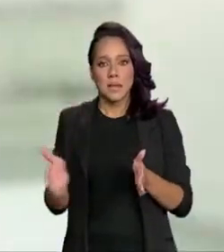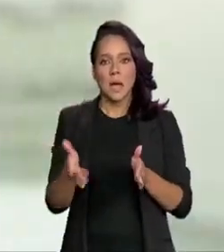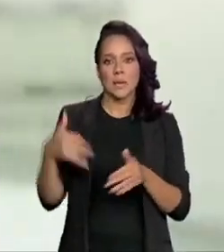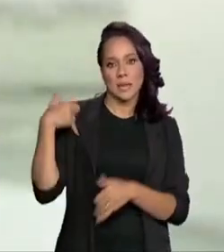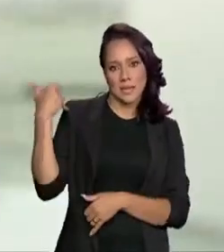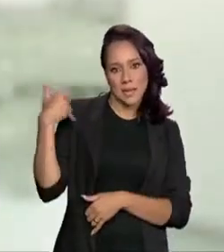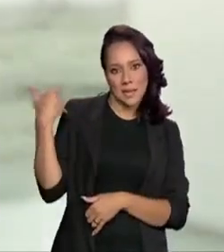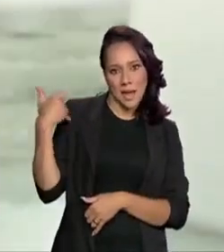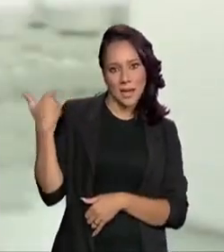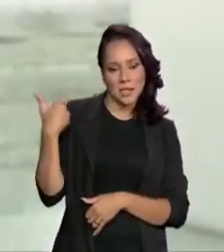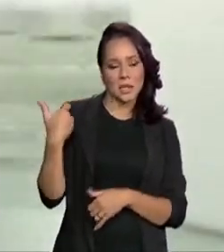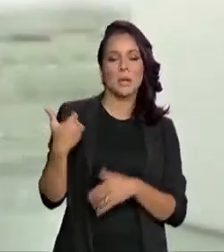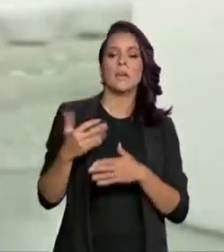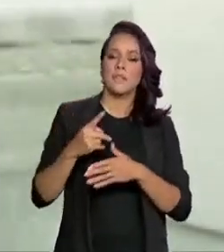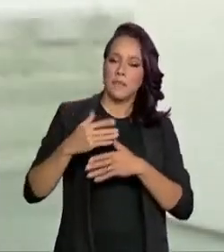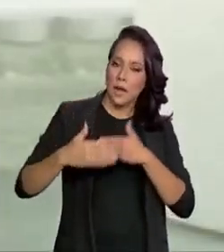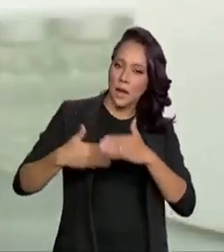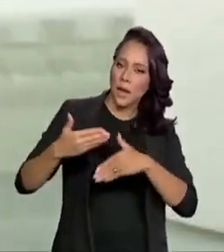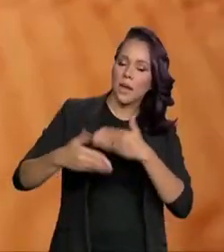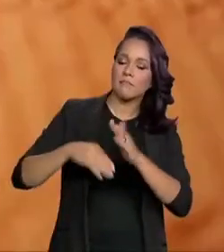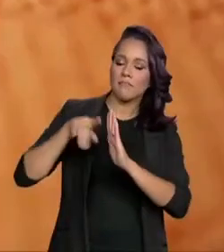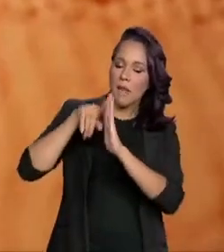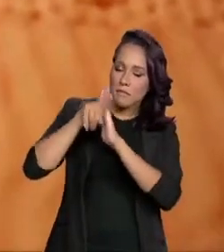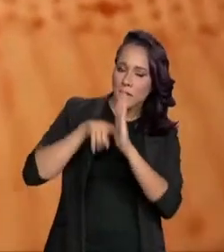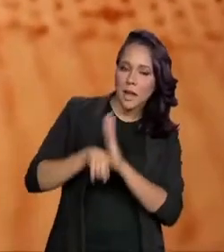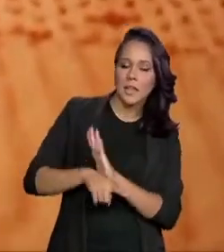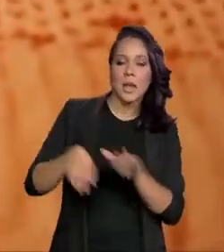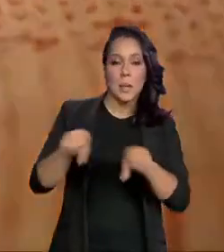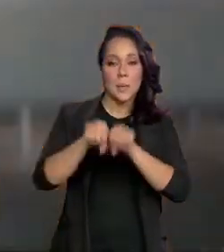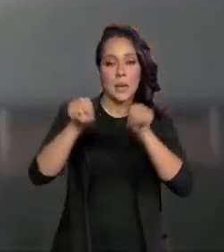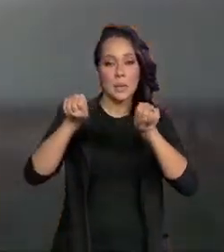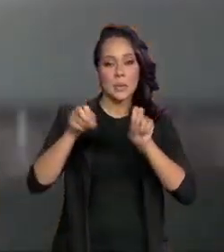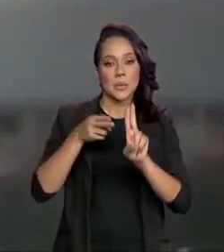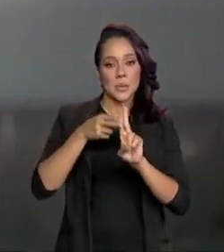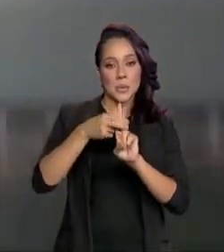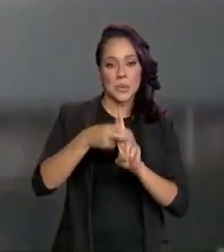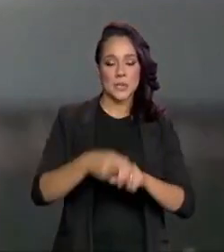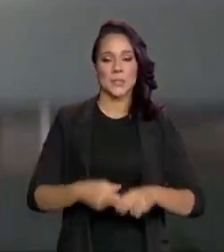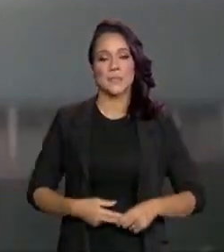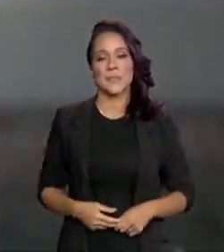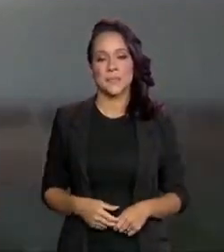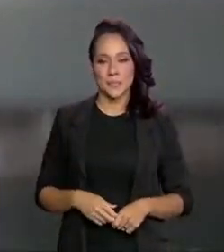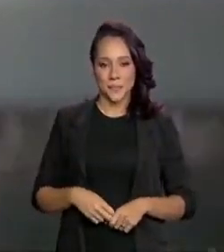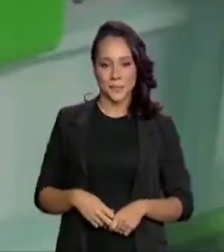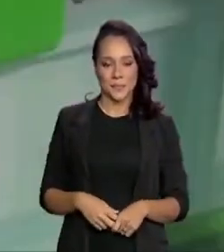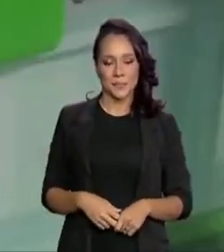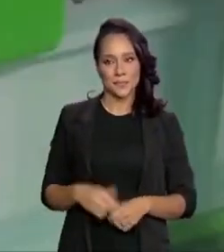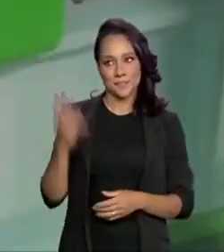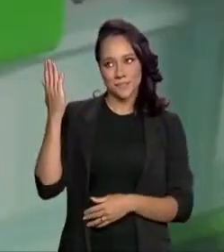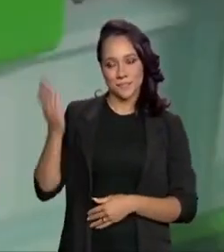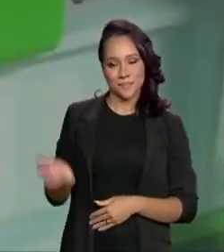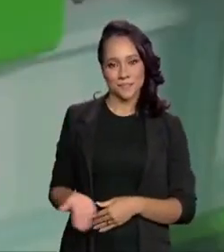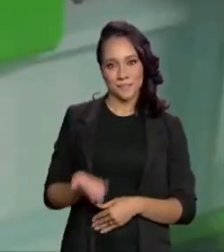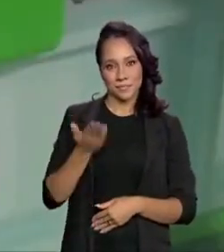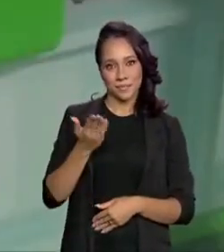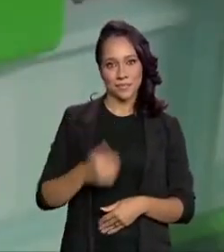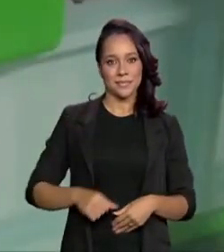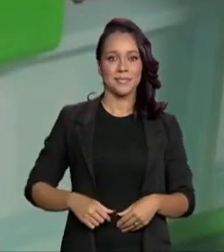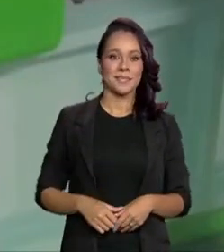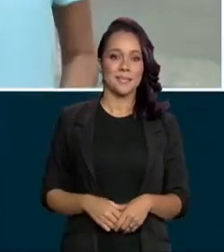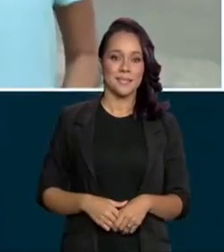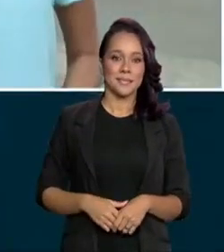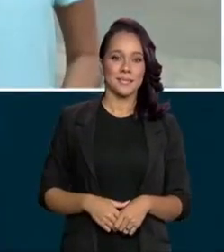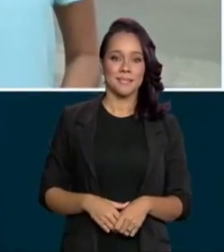faixa etária ainda será avaliada pelo Sistema Único de Saúde, o SUS. Eu volto com vocês aí no